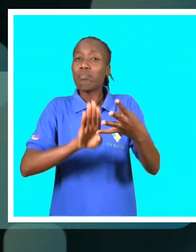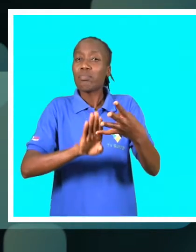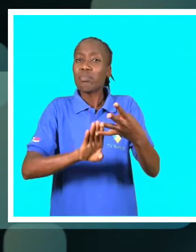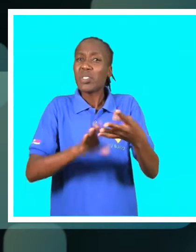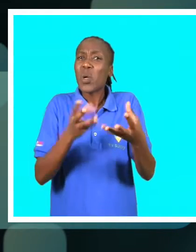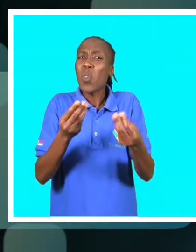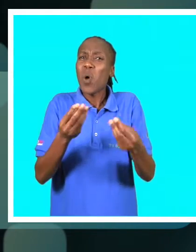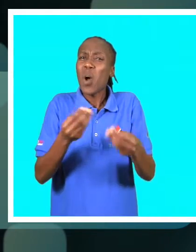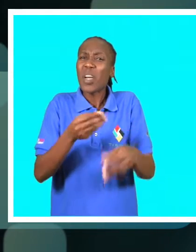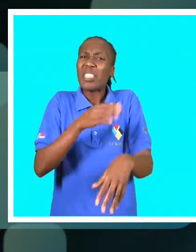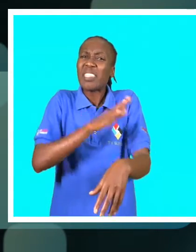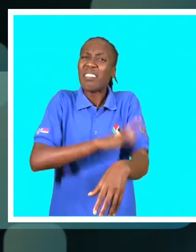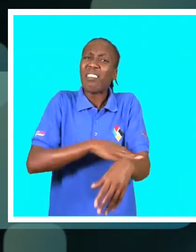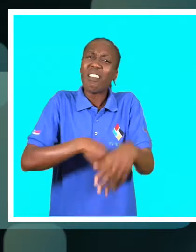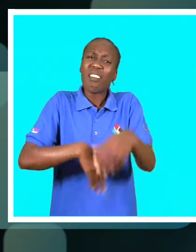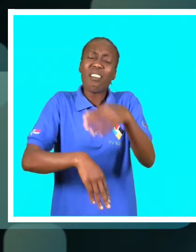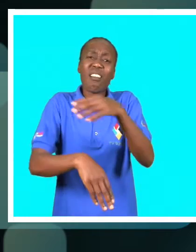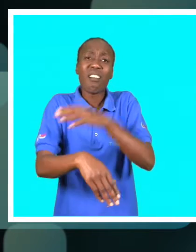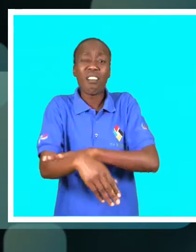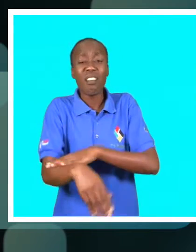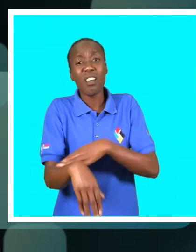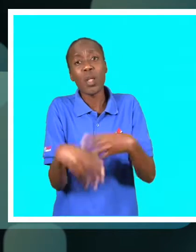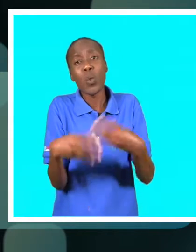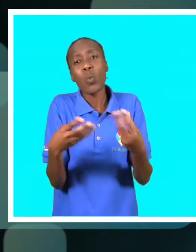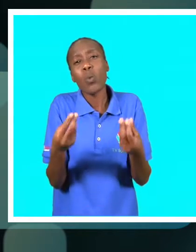dor de articulações,